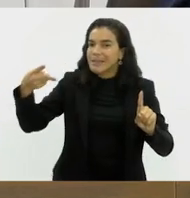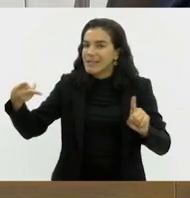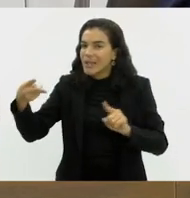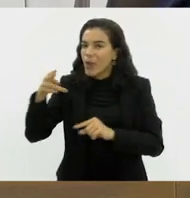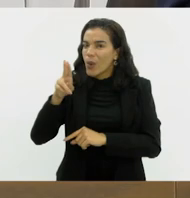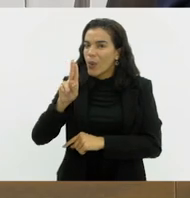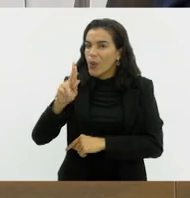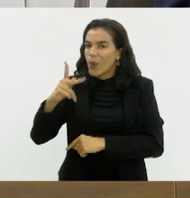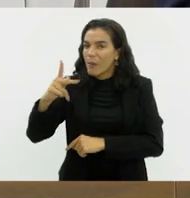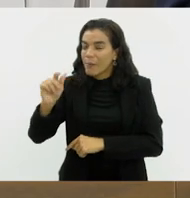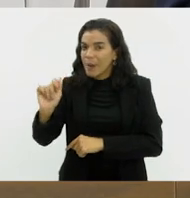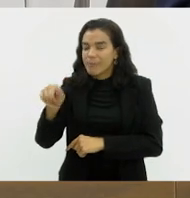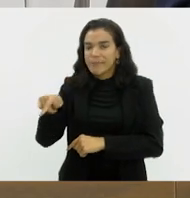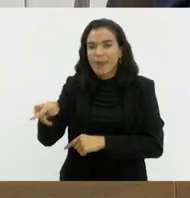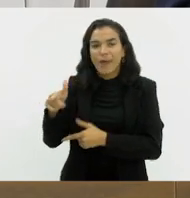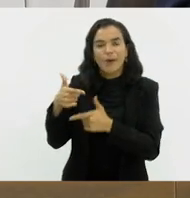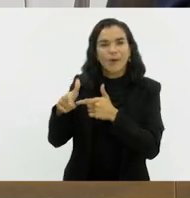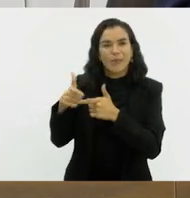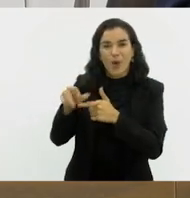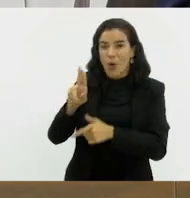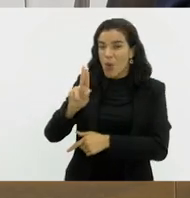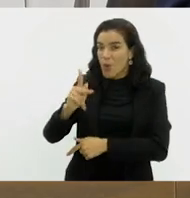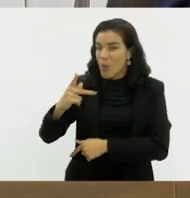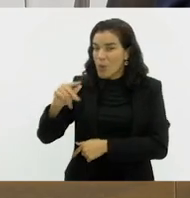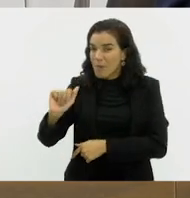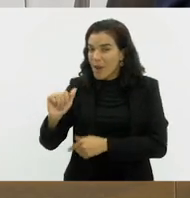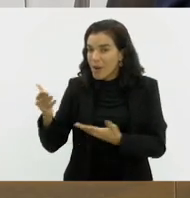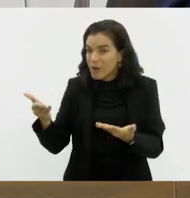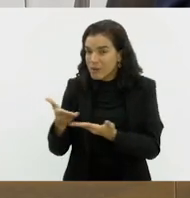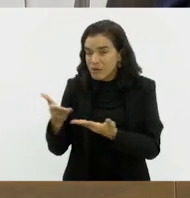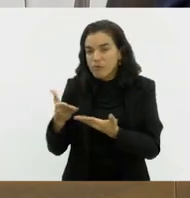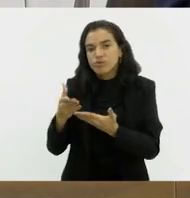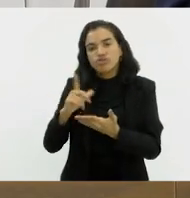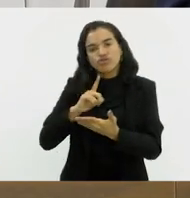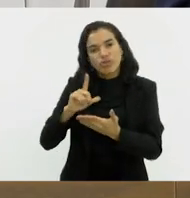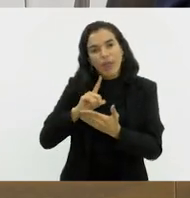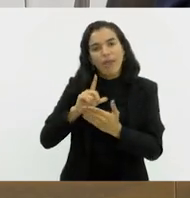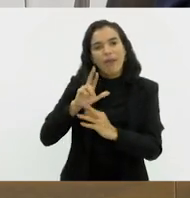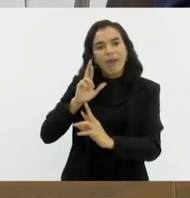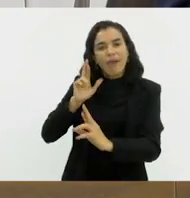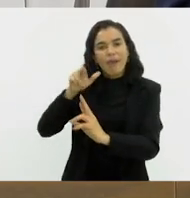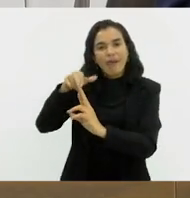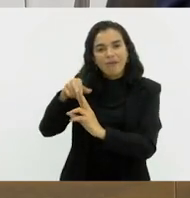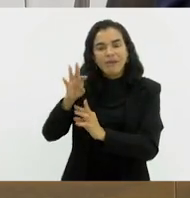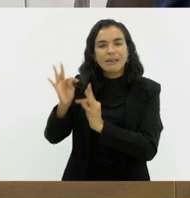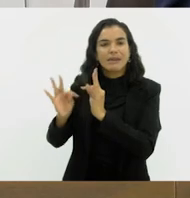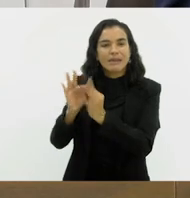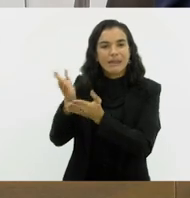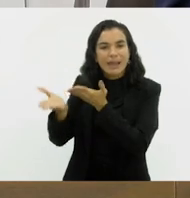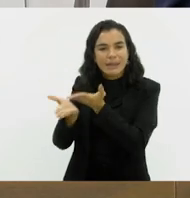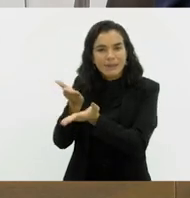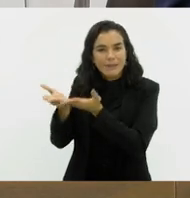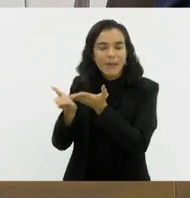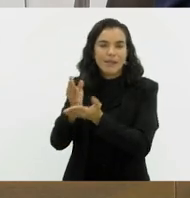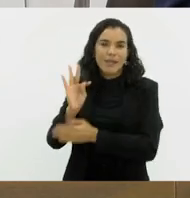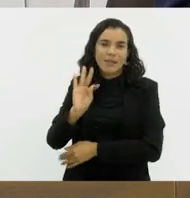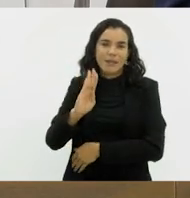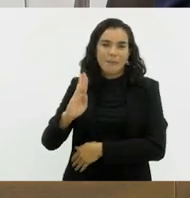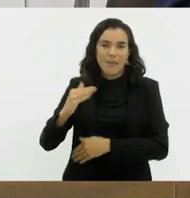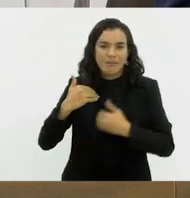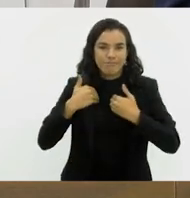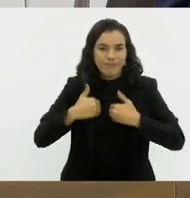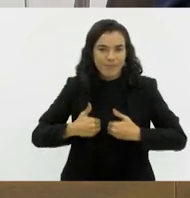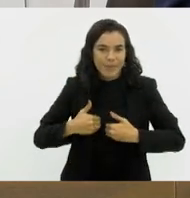hoje, que é o grande gargalo. A UPA hoje funciona como unidade de referência para tratamento da tuberculose nos casos de